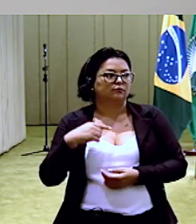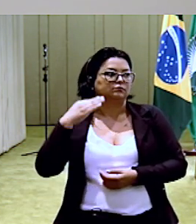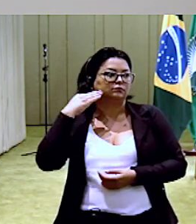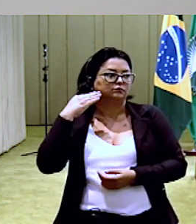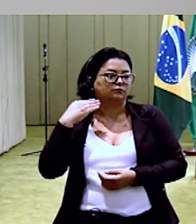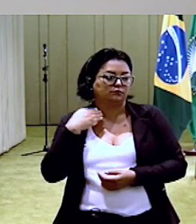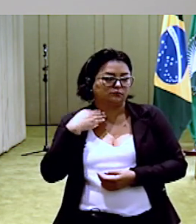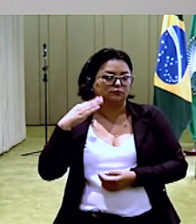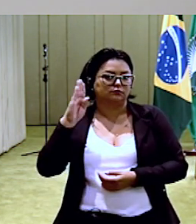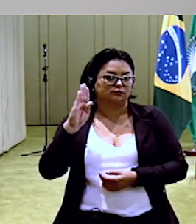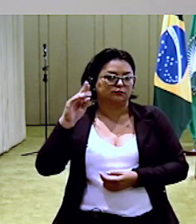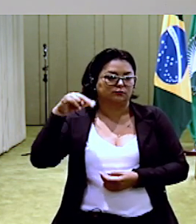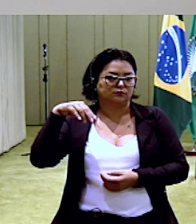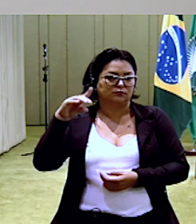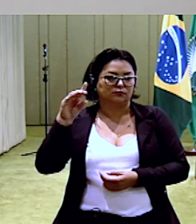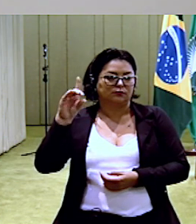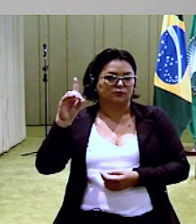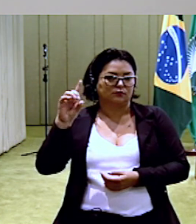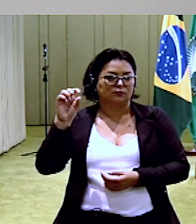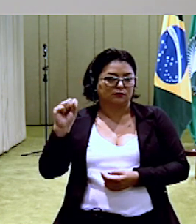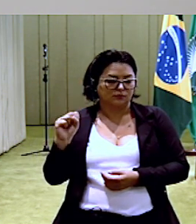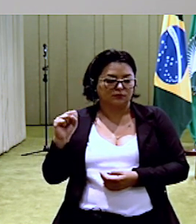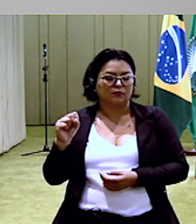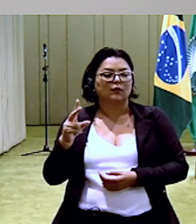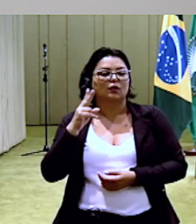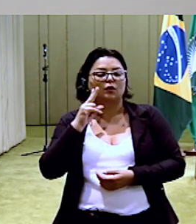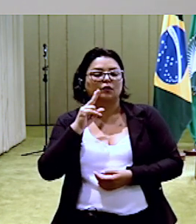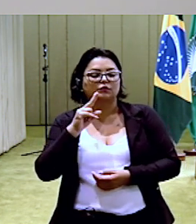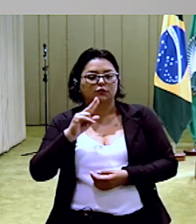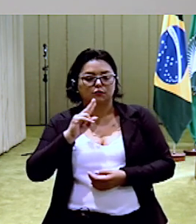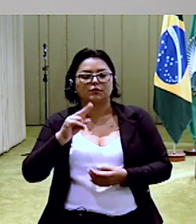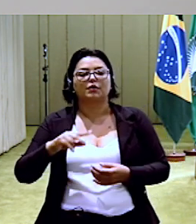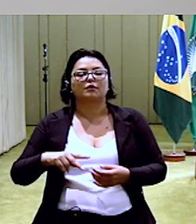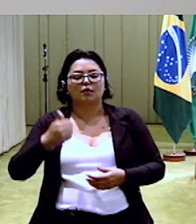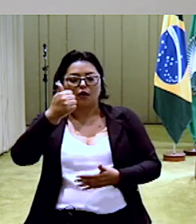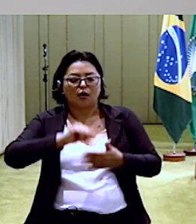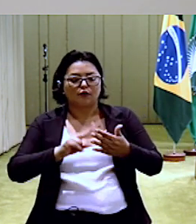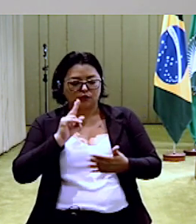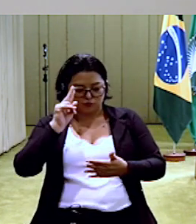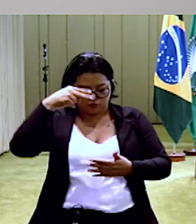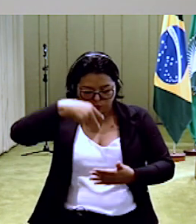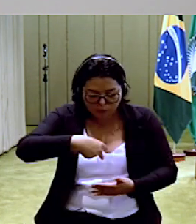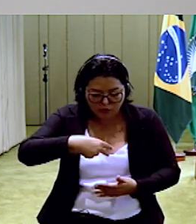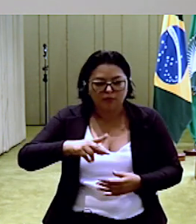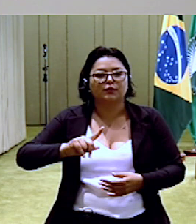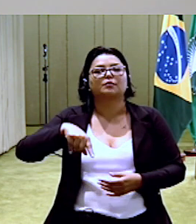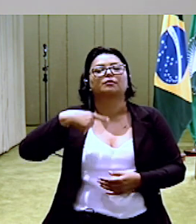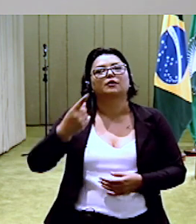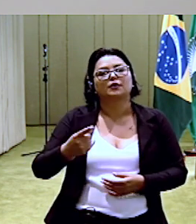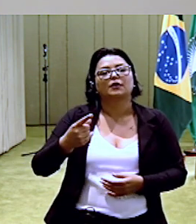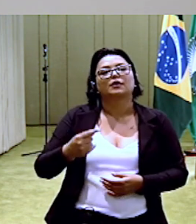BNDES, a gente está olhando para dentro da casa, como eu falei, e a gente associa a diversidade, equidade e inclusão de maneira transversal para o